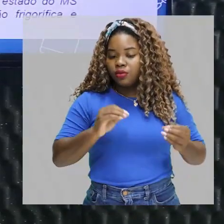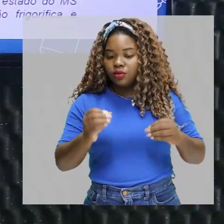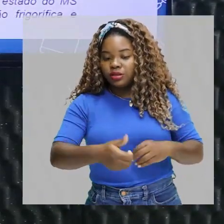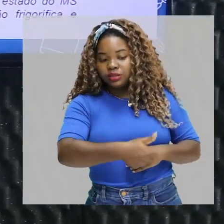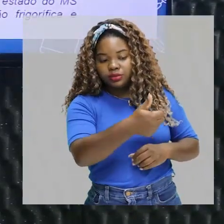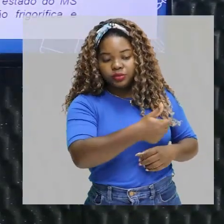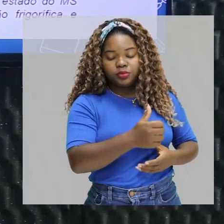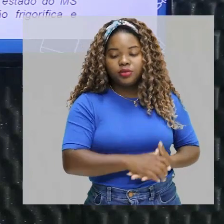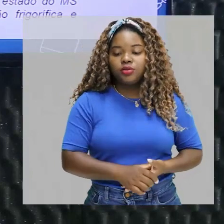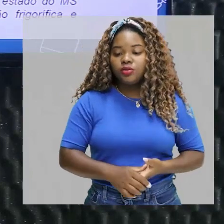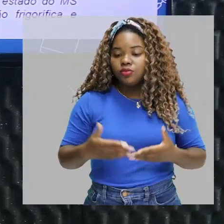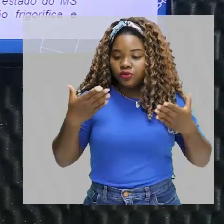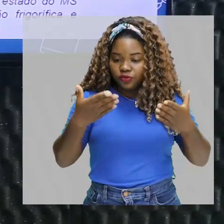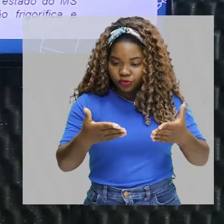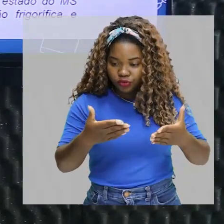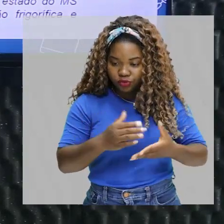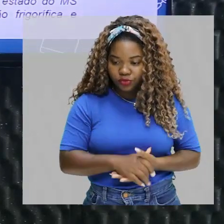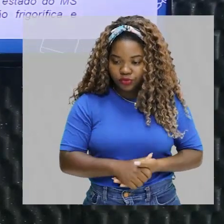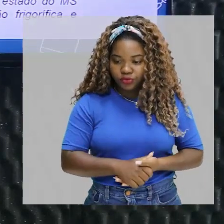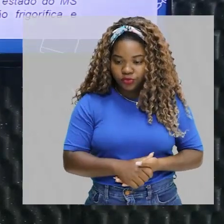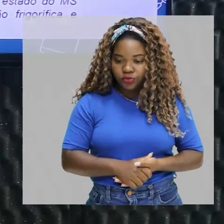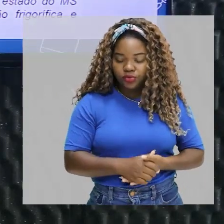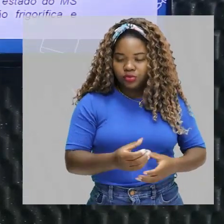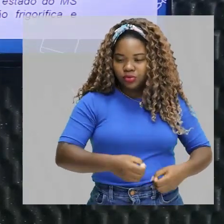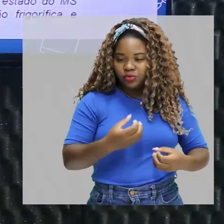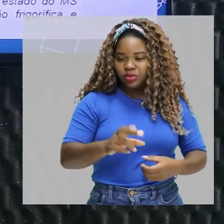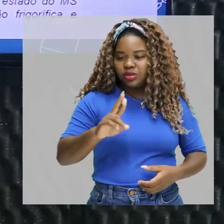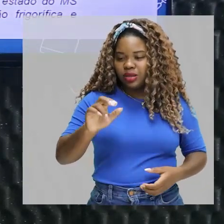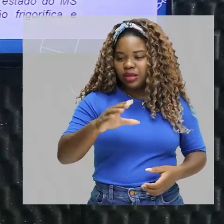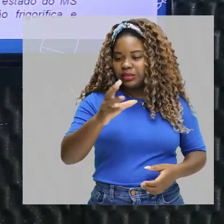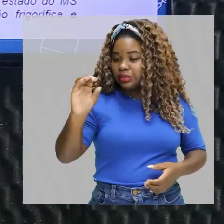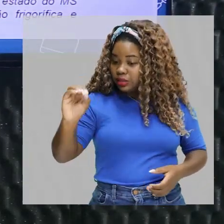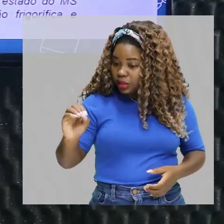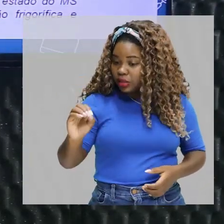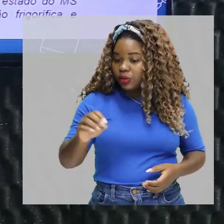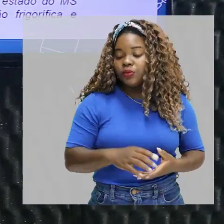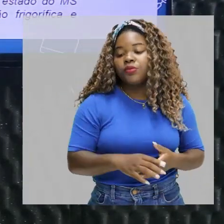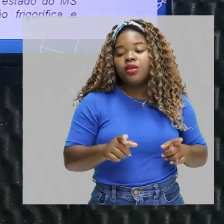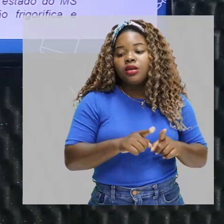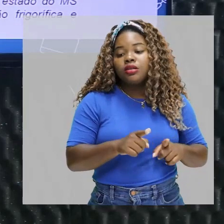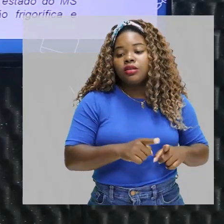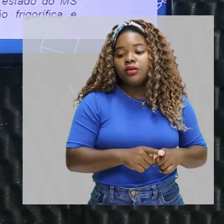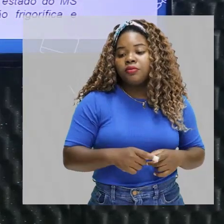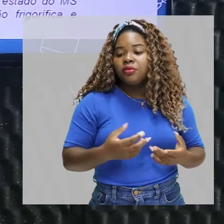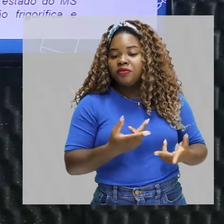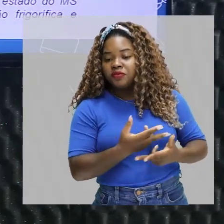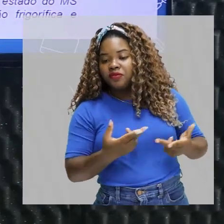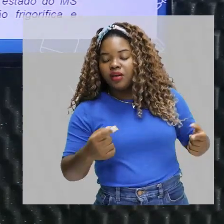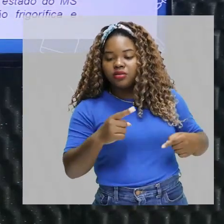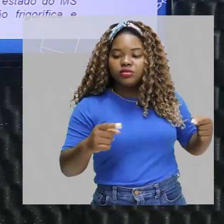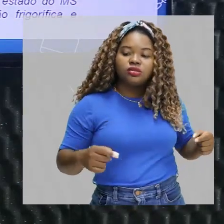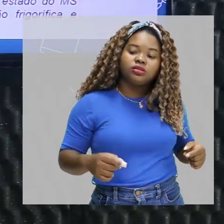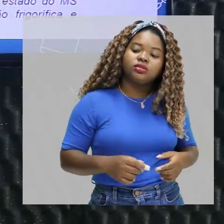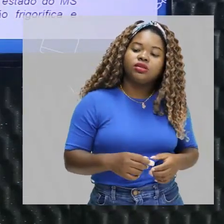setor Então nós vamos ter destaque ali por aporte Industrial por exemplo da produção de ração Tá certo de insumos agrícolas Tá certo